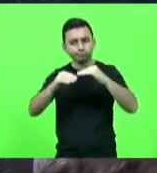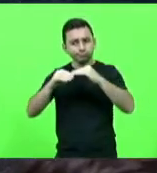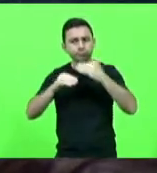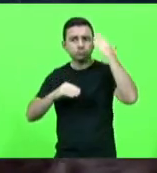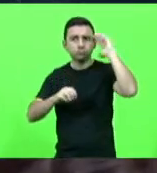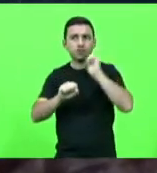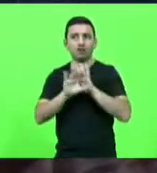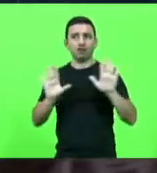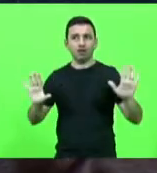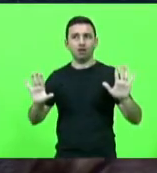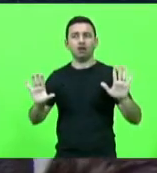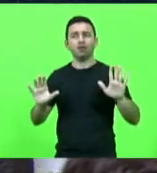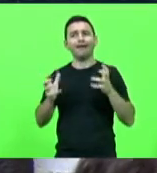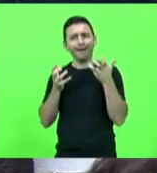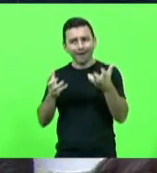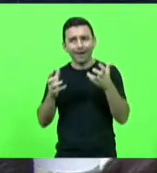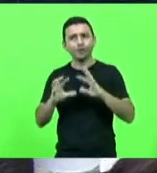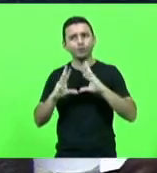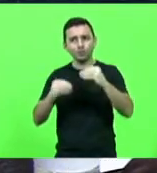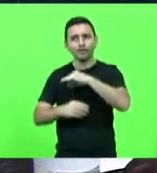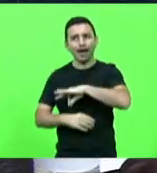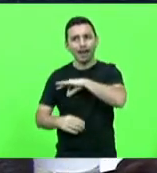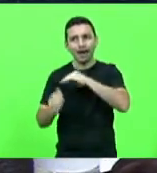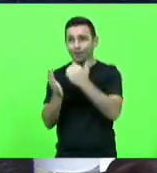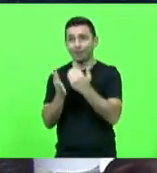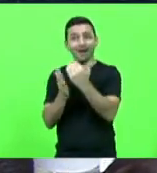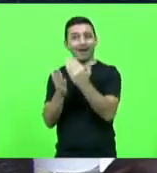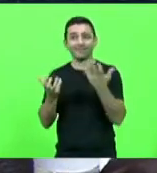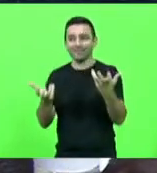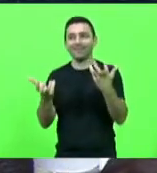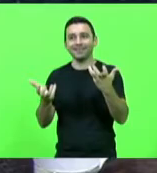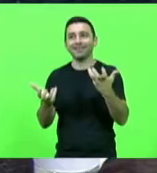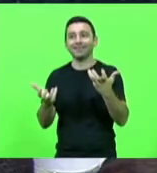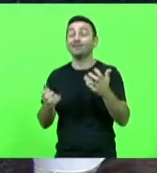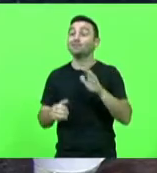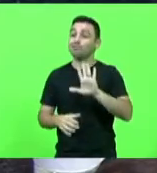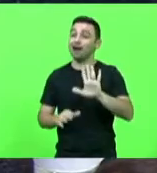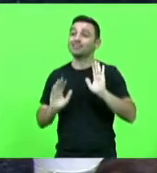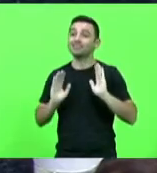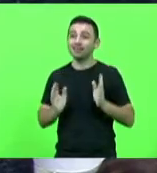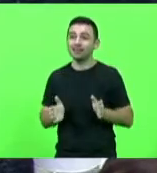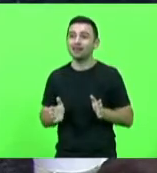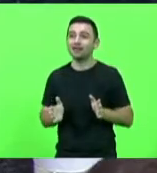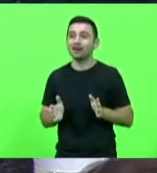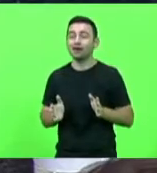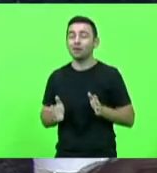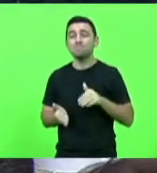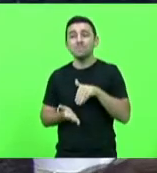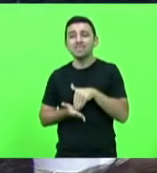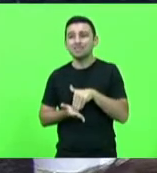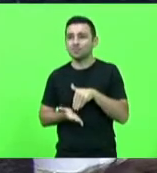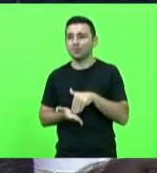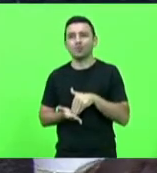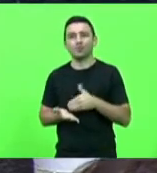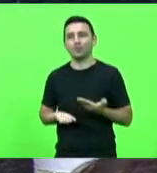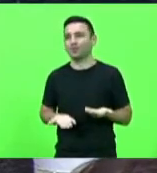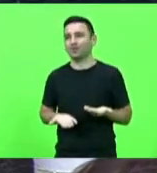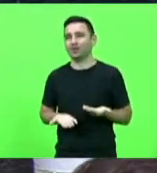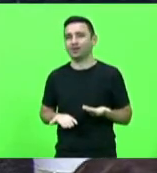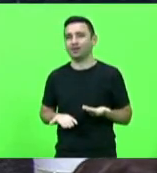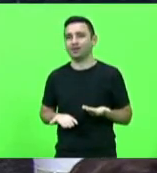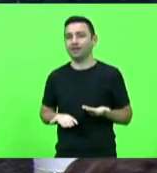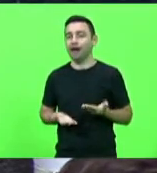nós gostaríamos que todo mundo ganhasse muito mais do que isso. Mas, como foi falado, piso mínimo. Eu acho que a gente confundiu